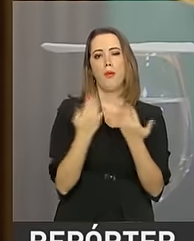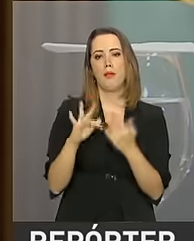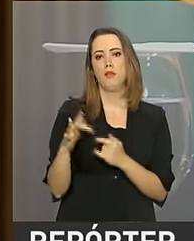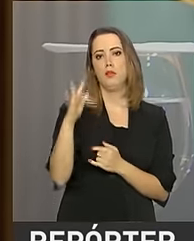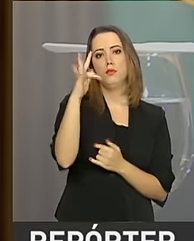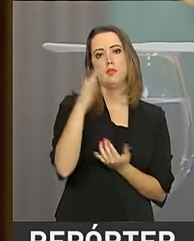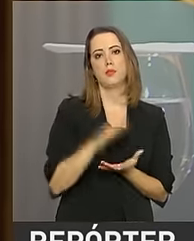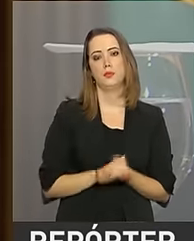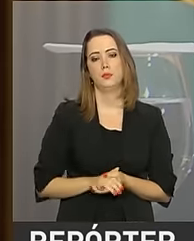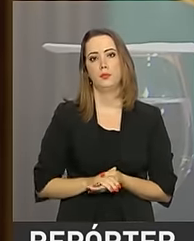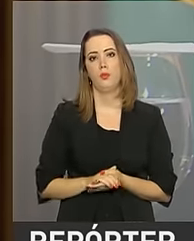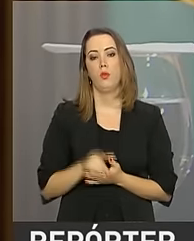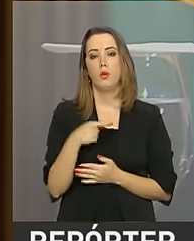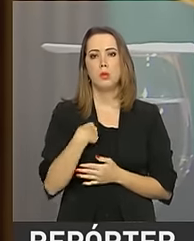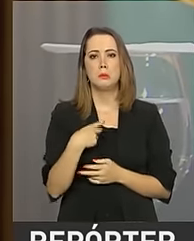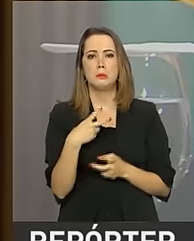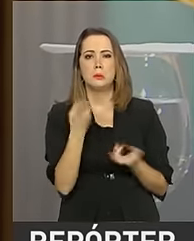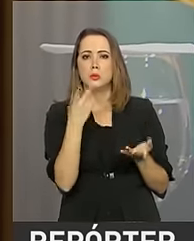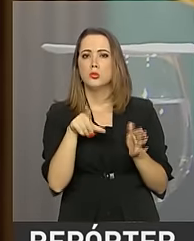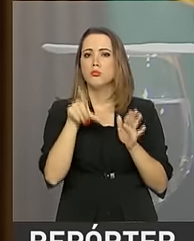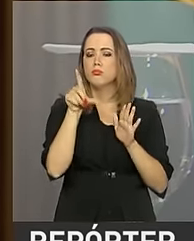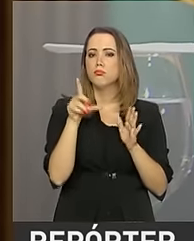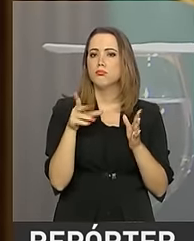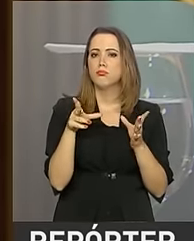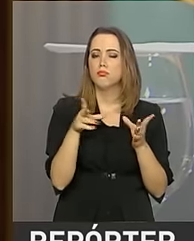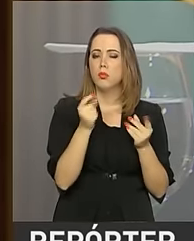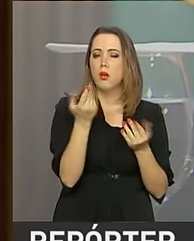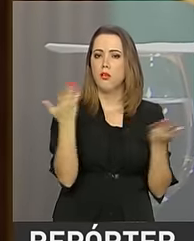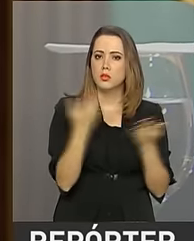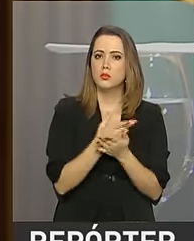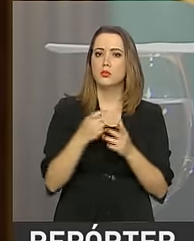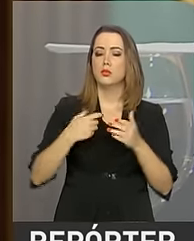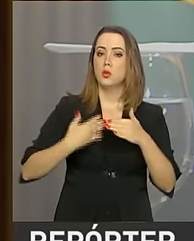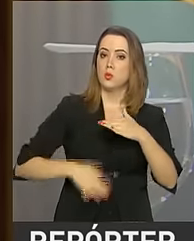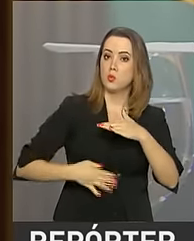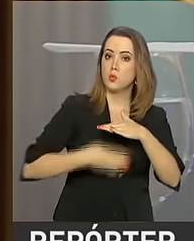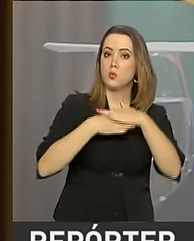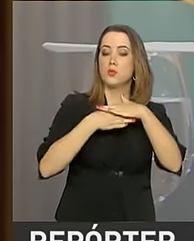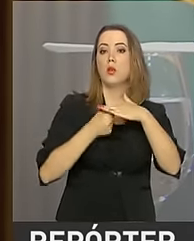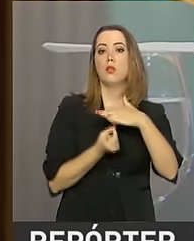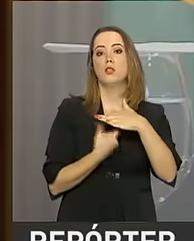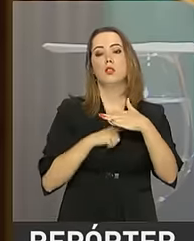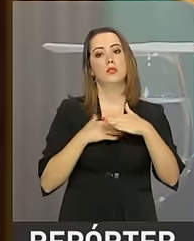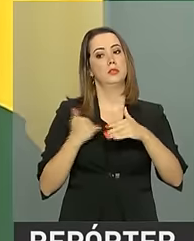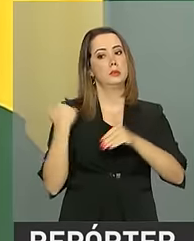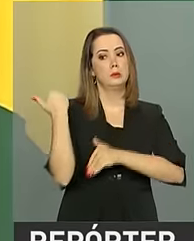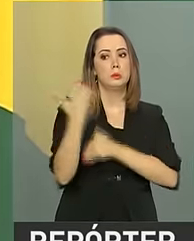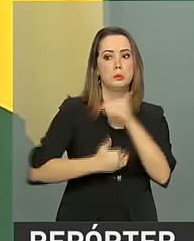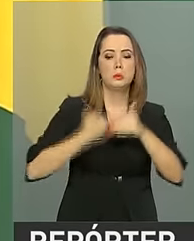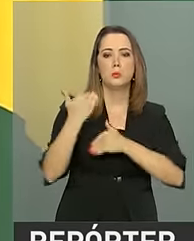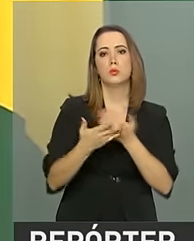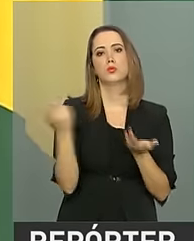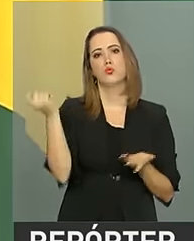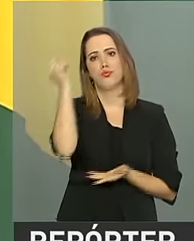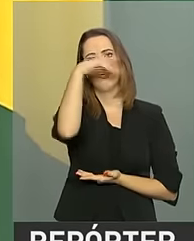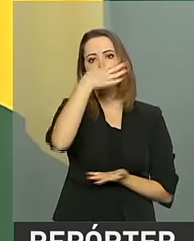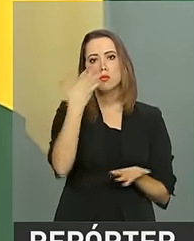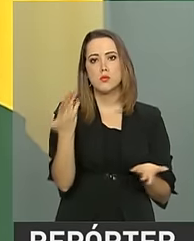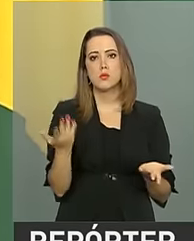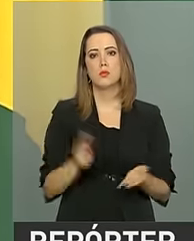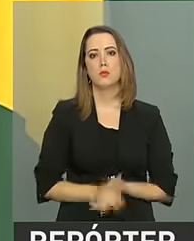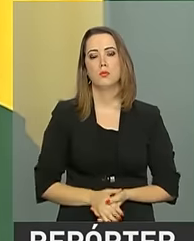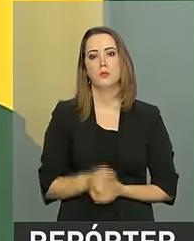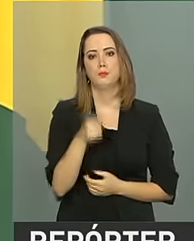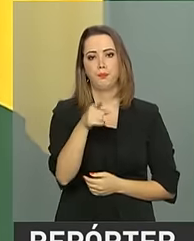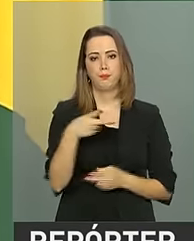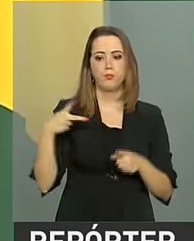que, portanto, em resumo, né? As despesas do setor público se encontram numa trajetória insustentável. Para cortar